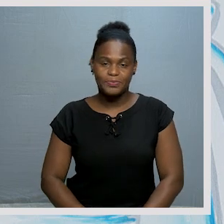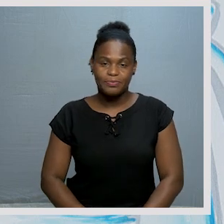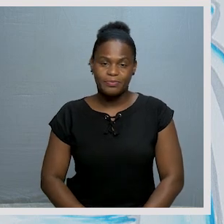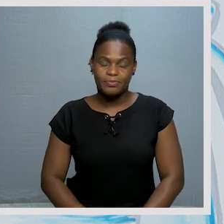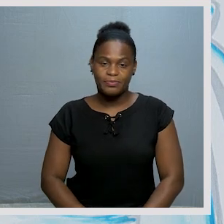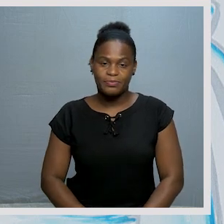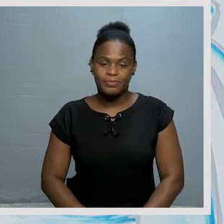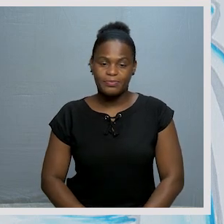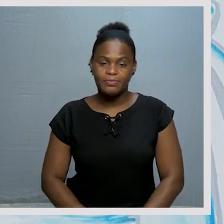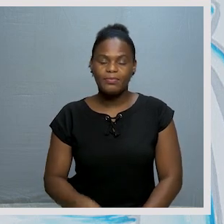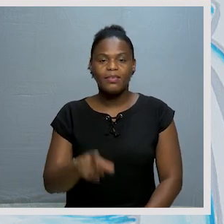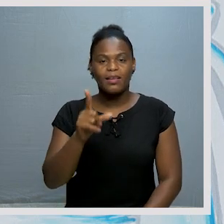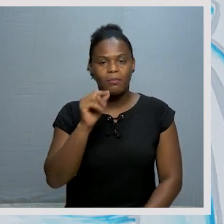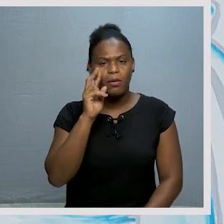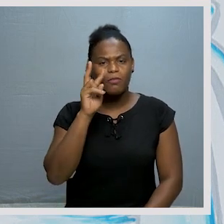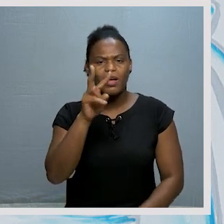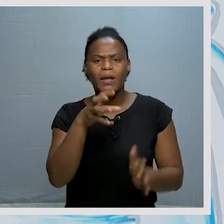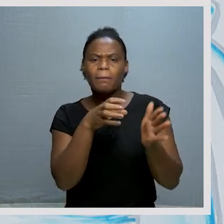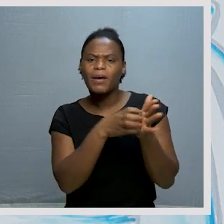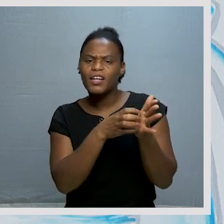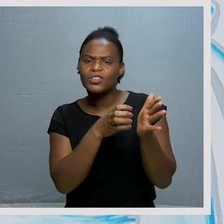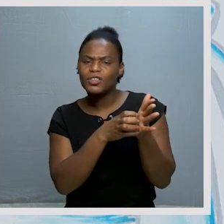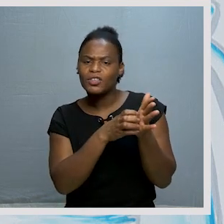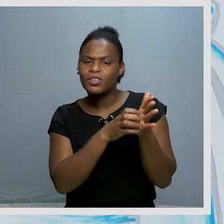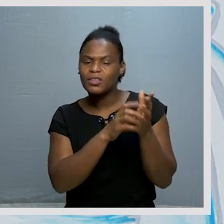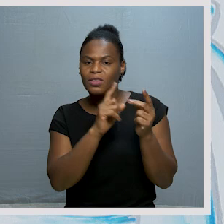Temos as imagens seguintes.